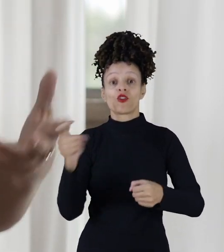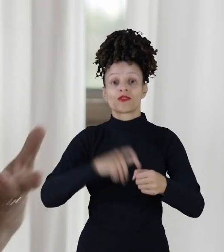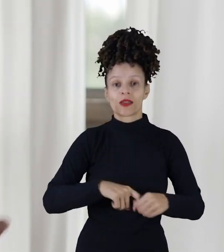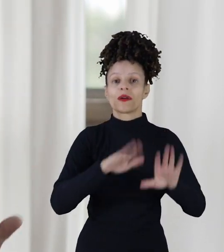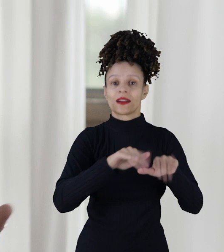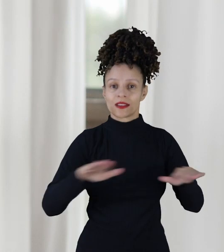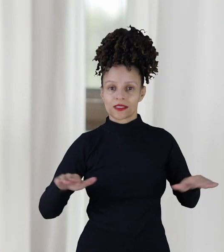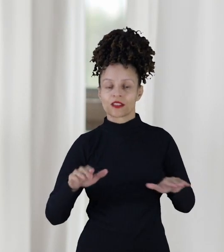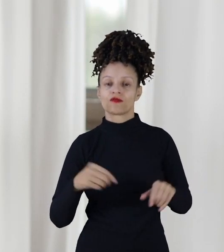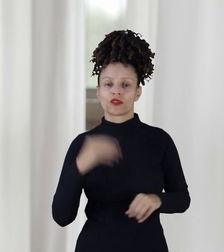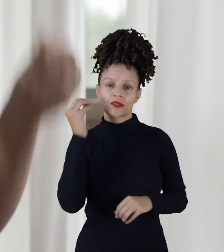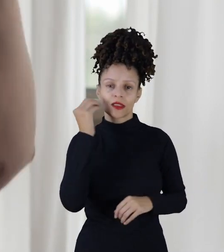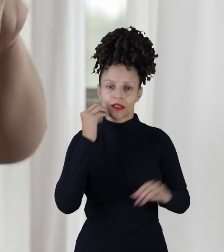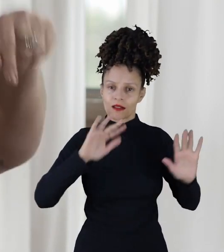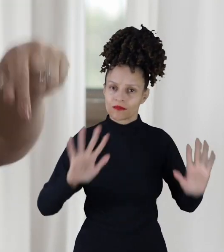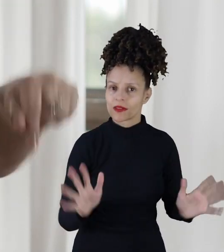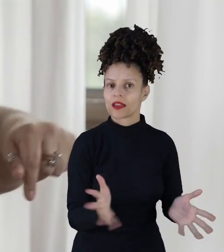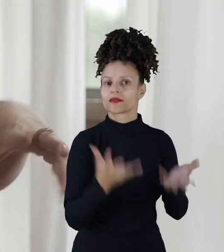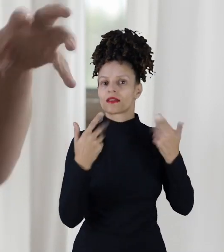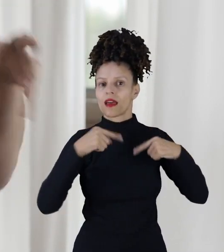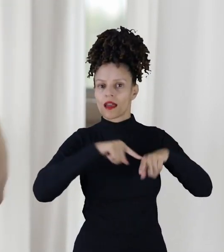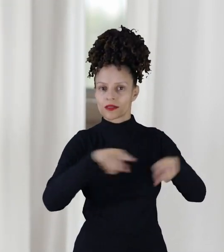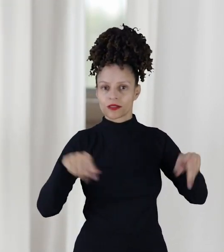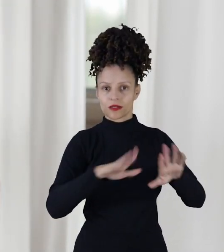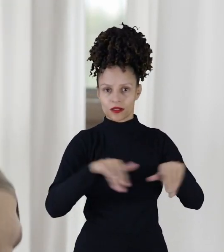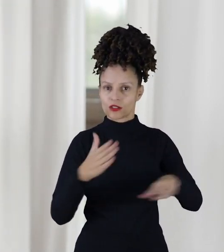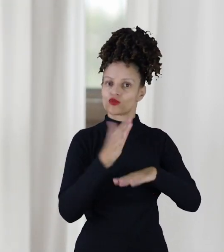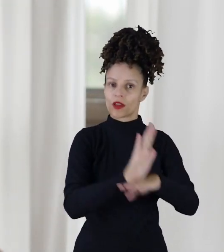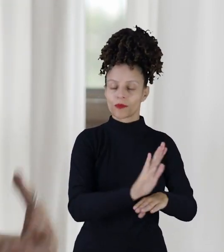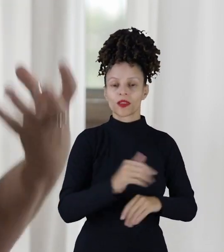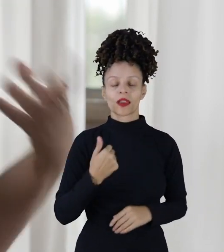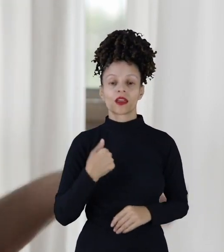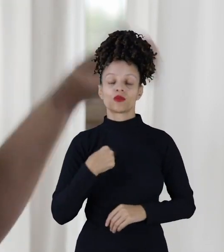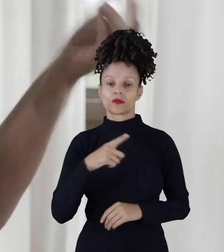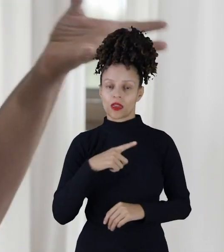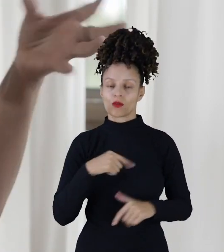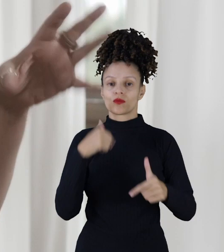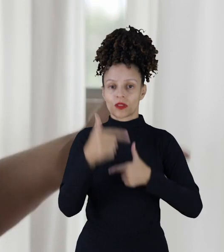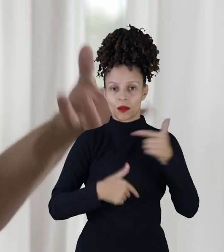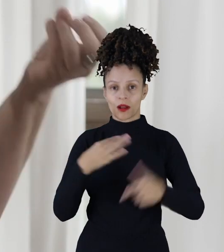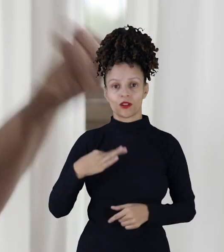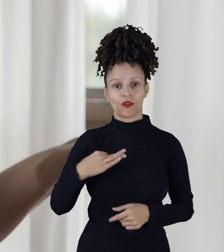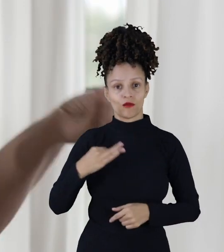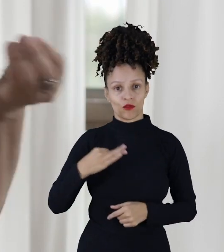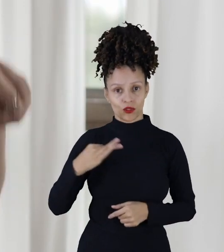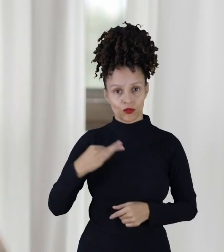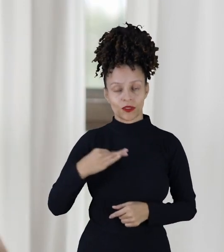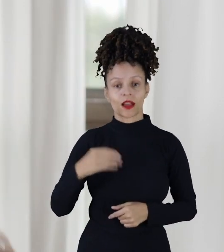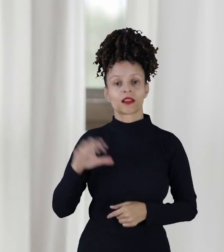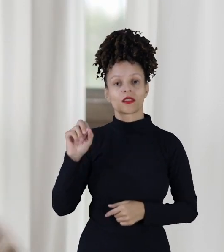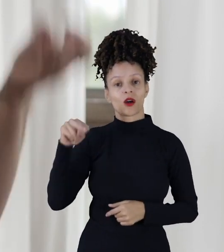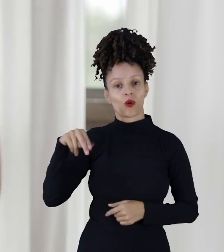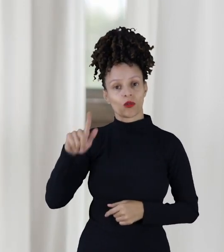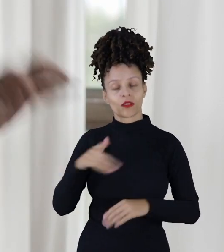voltando para as crianças. Eu falei, vamos resgatar essas crianças, vamos ajudar essas crianças. Então eu tenho esse trabalho como voluntária na ONG